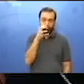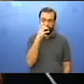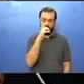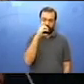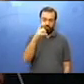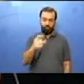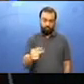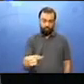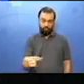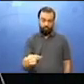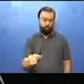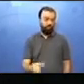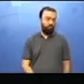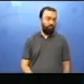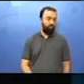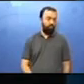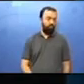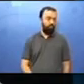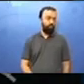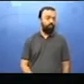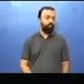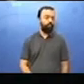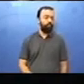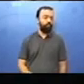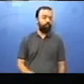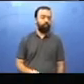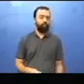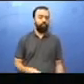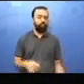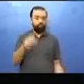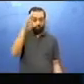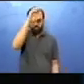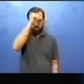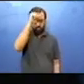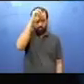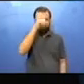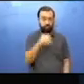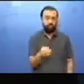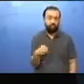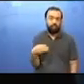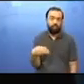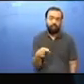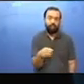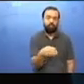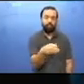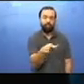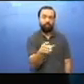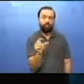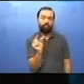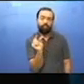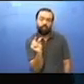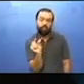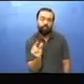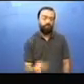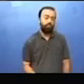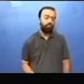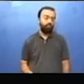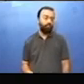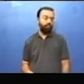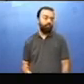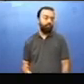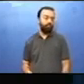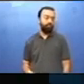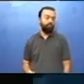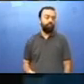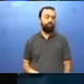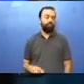bem, aprendemos a primeira palavra. Vamos para a próxima. A próxima palavra é peixinhos, aqueles que acompanharam a tartaruga na sua viagem.